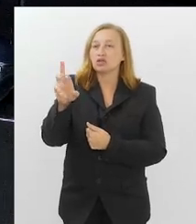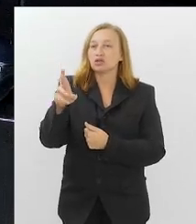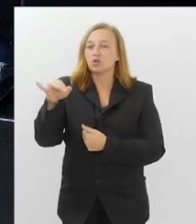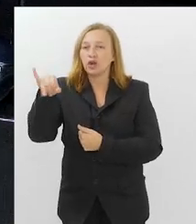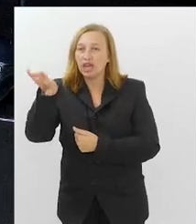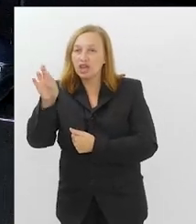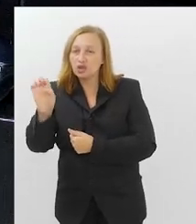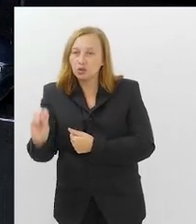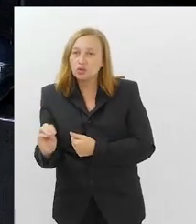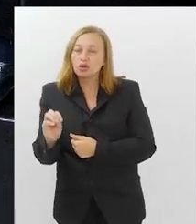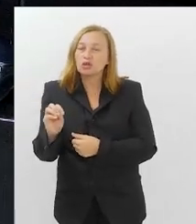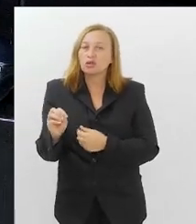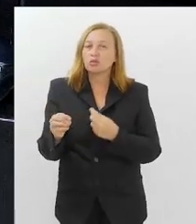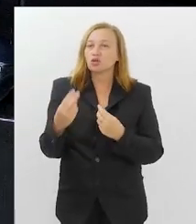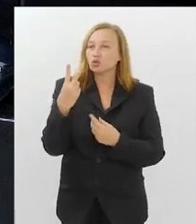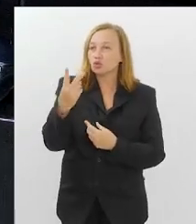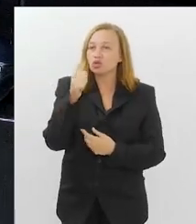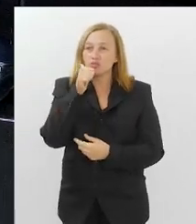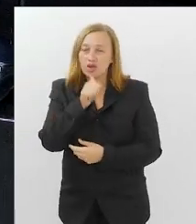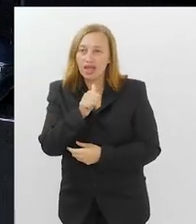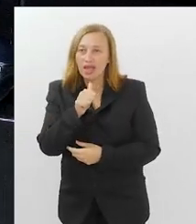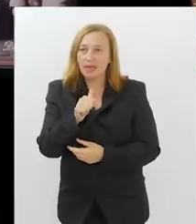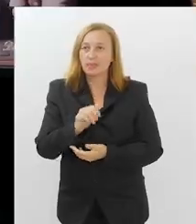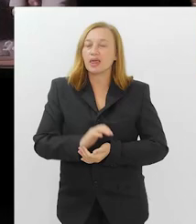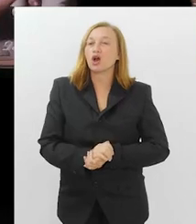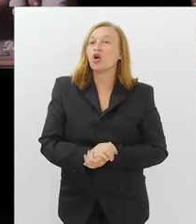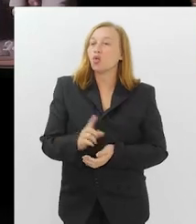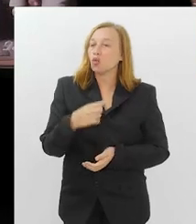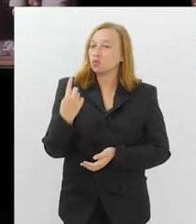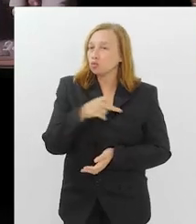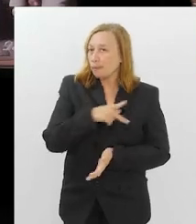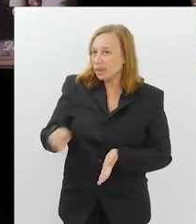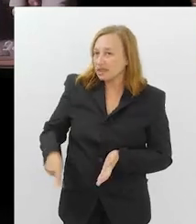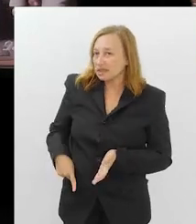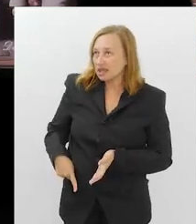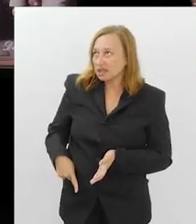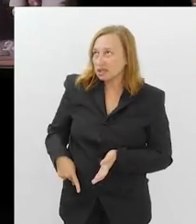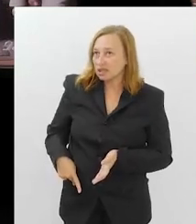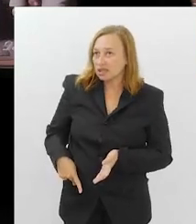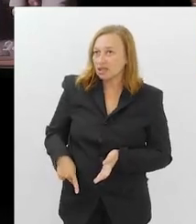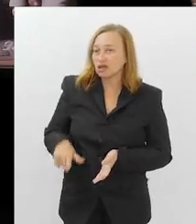da diretoria. Então, a doutora, o nosso presidente é o doutor